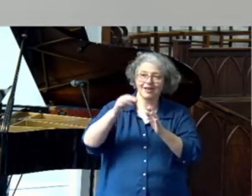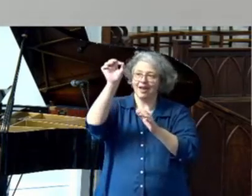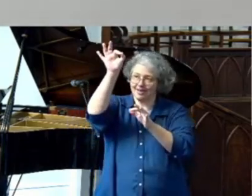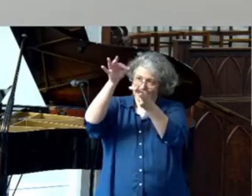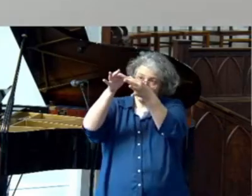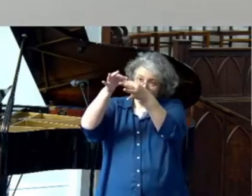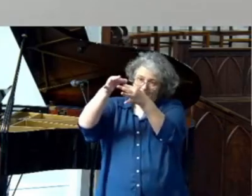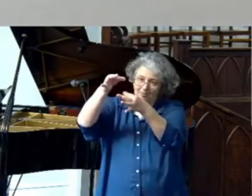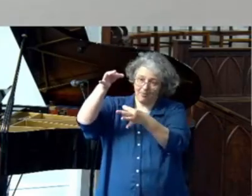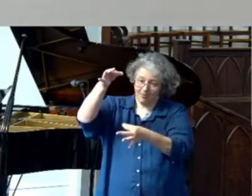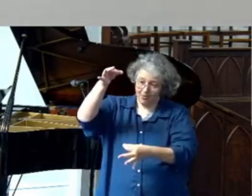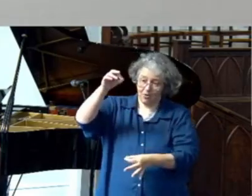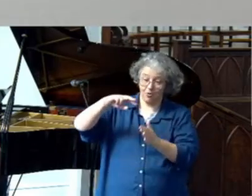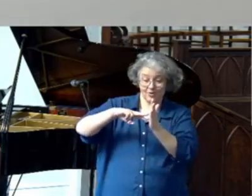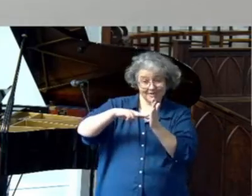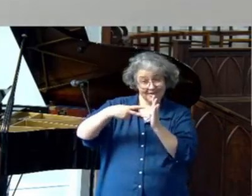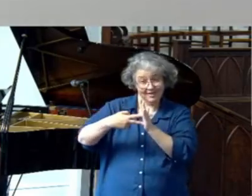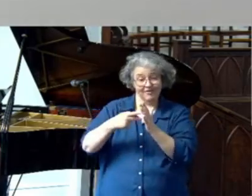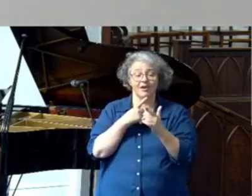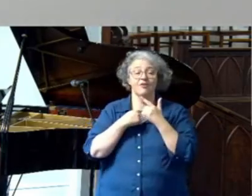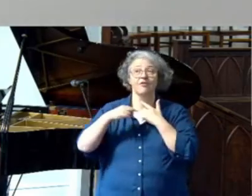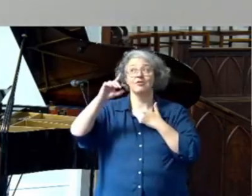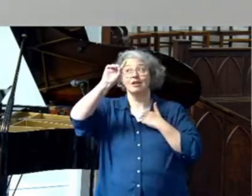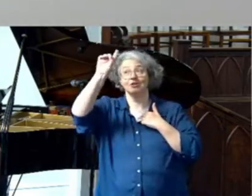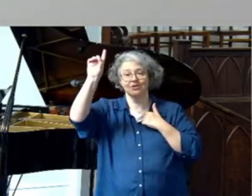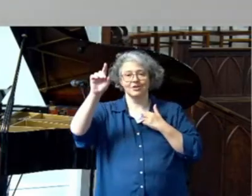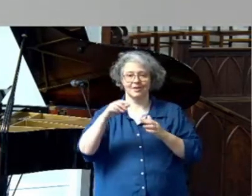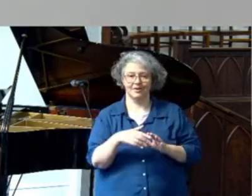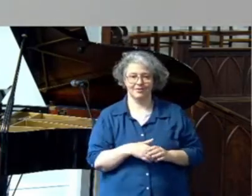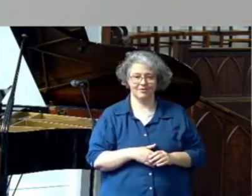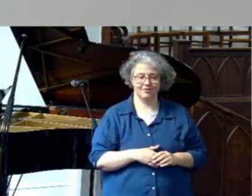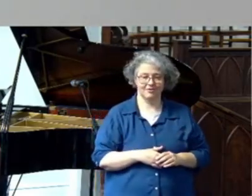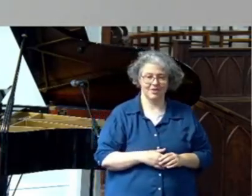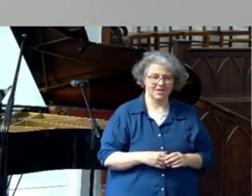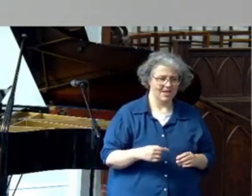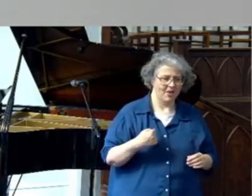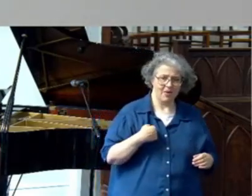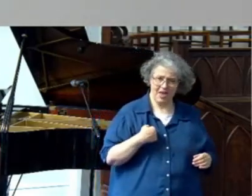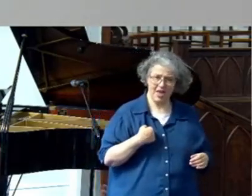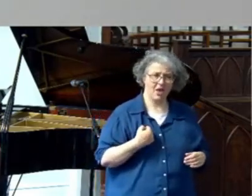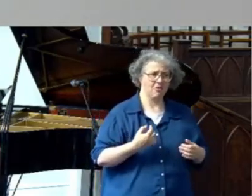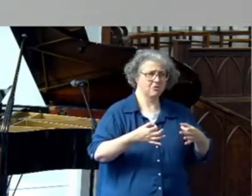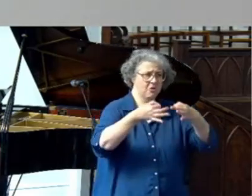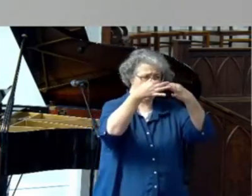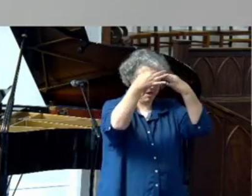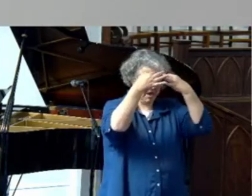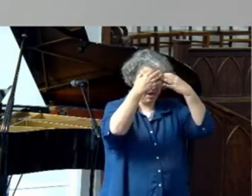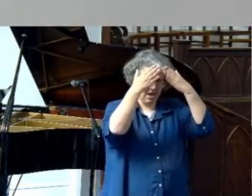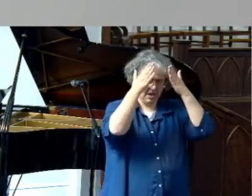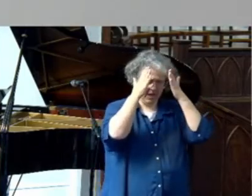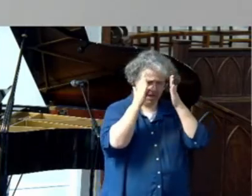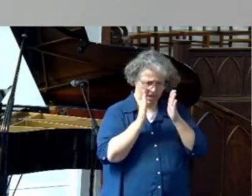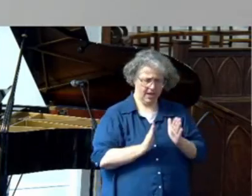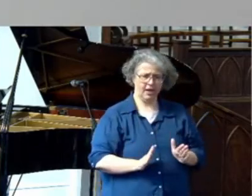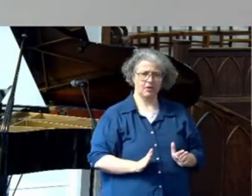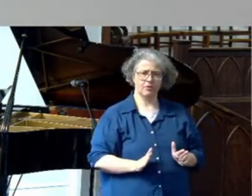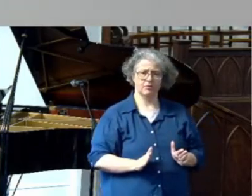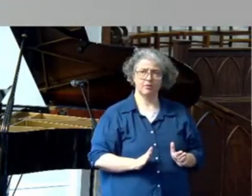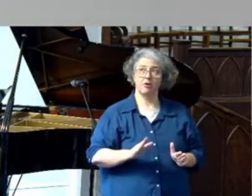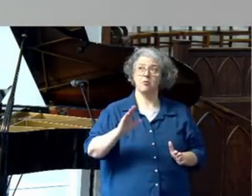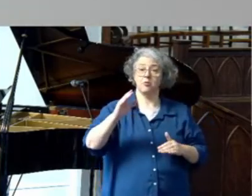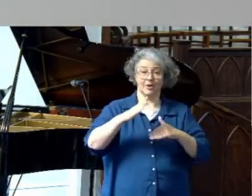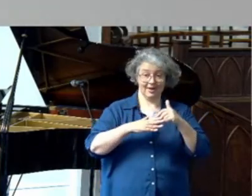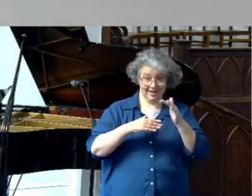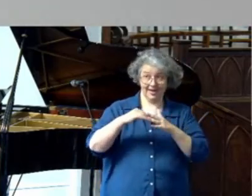adianta essa parede falar assim: eu sou reta sim, porque quem me fez essa parede reta. Se ela